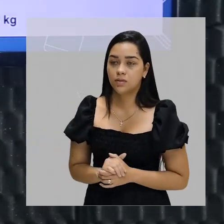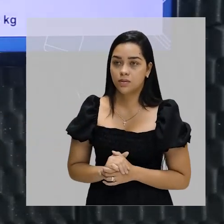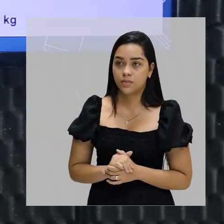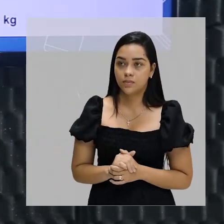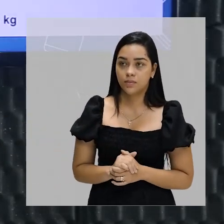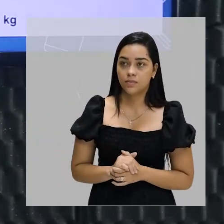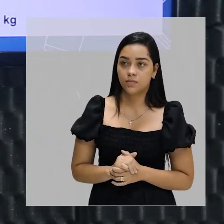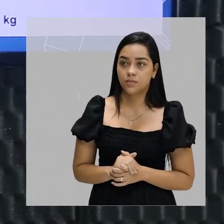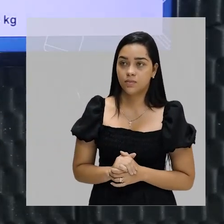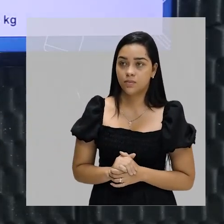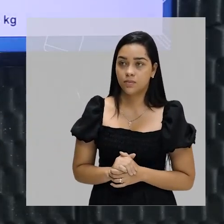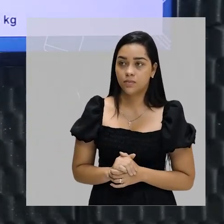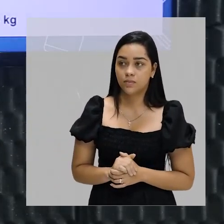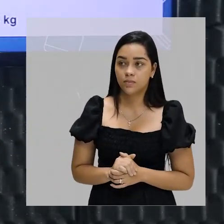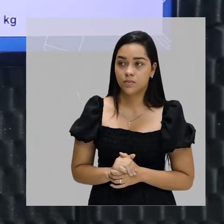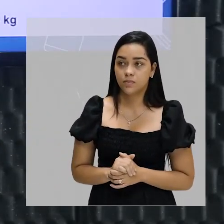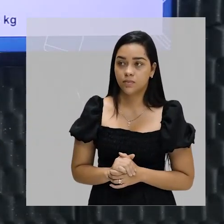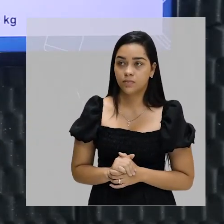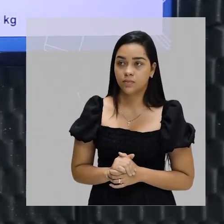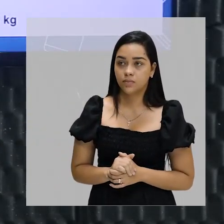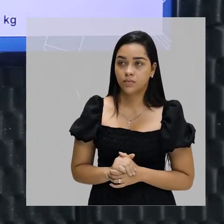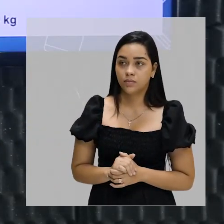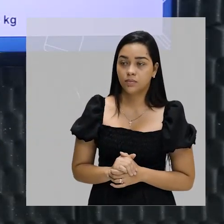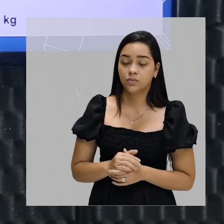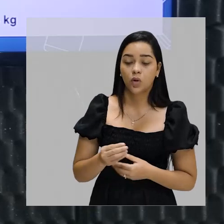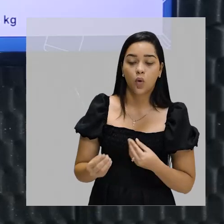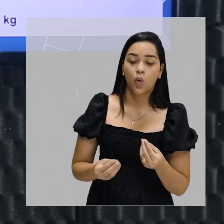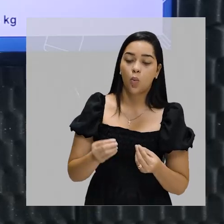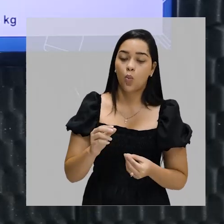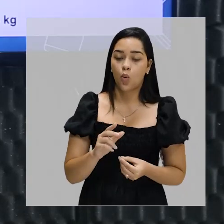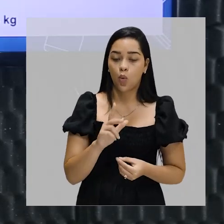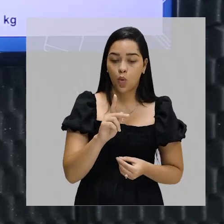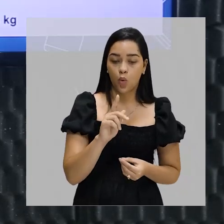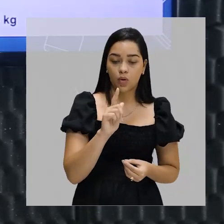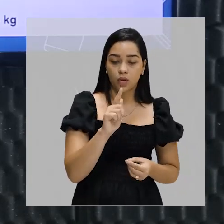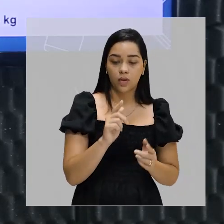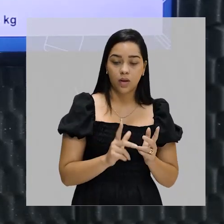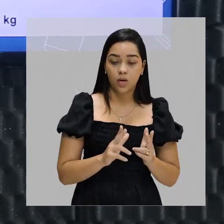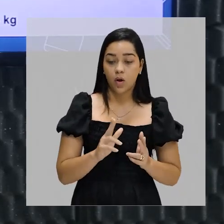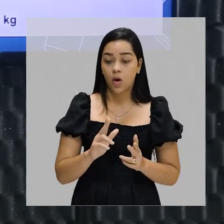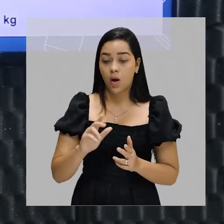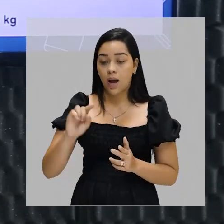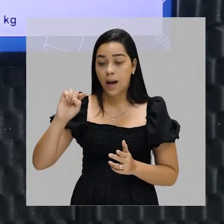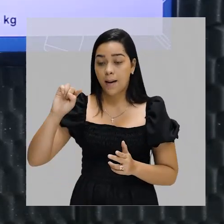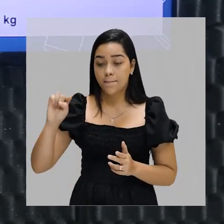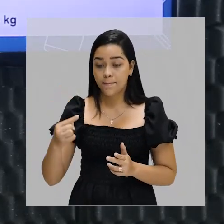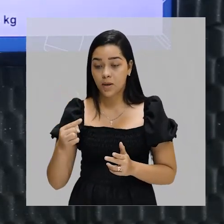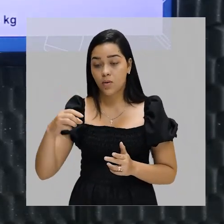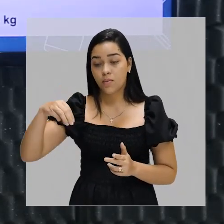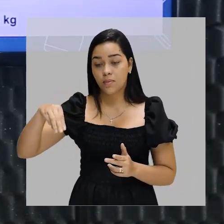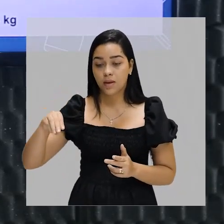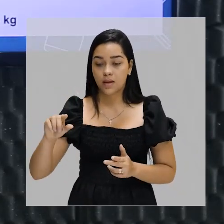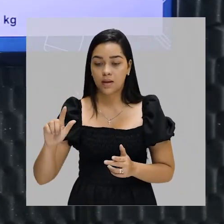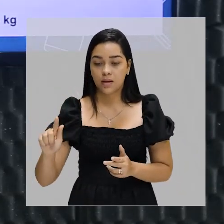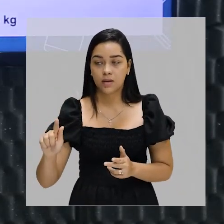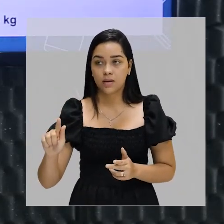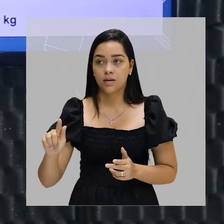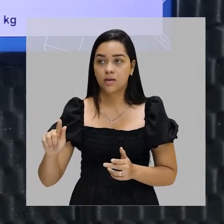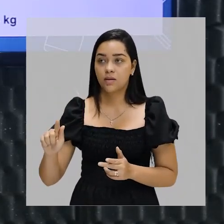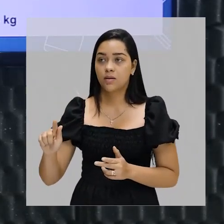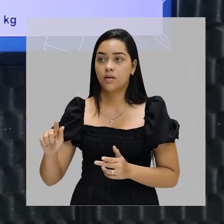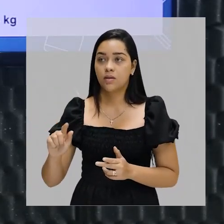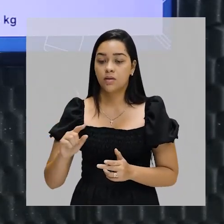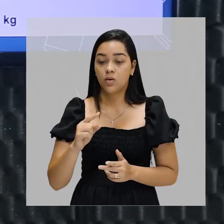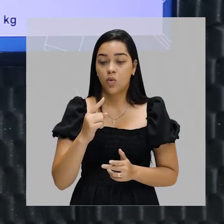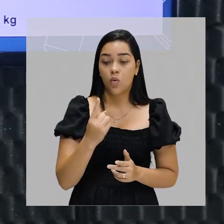certo? Então, olha só, como 1 quilo equivale a 1000 miligramas, desculpa,